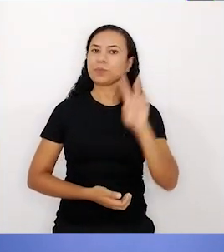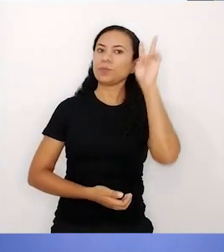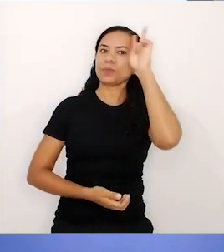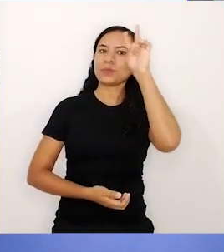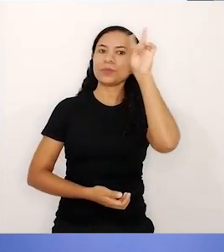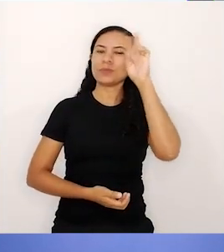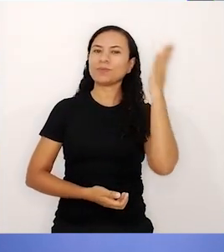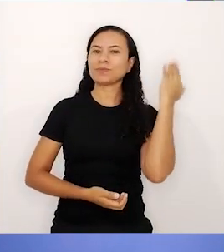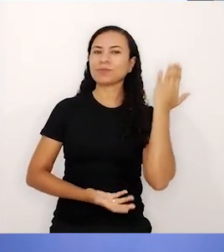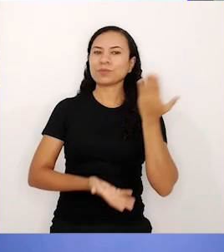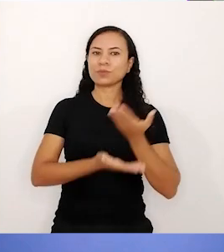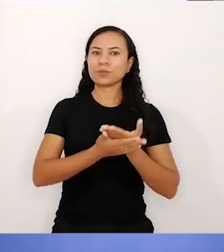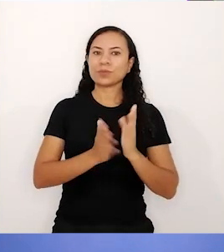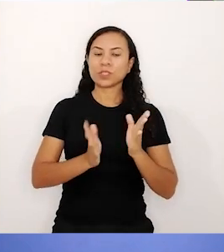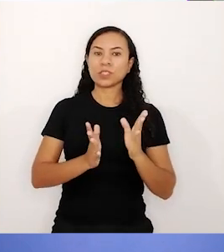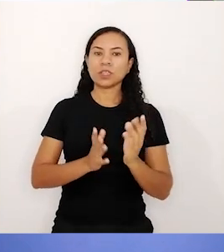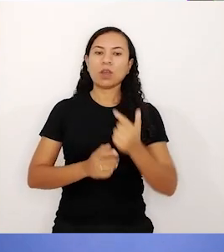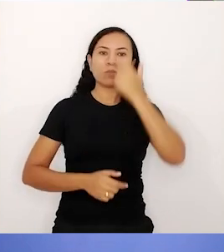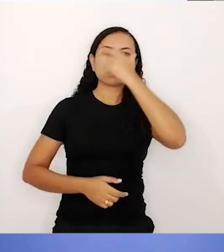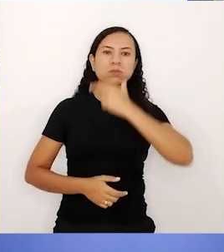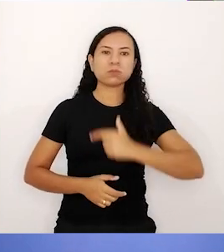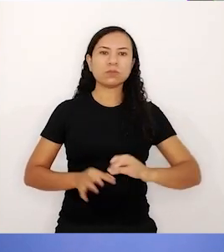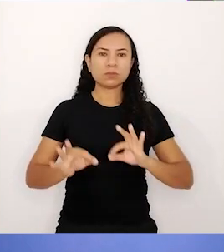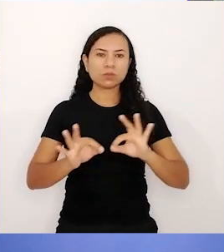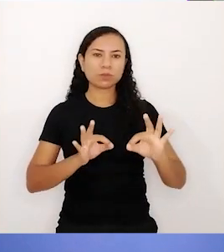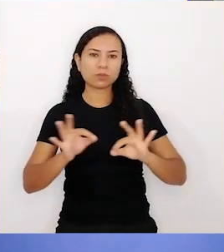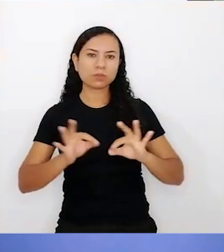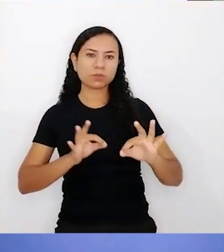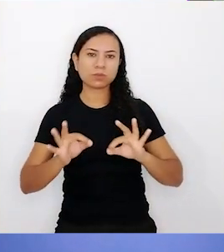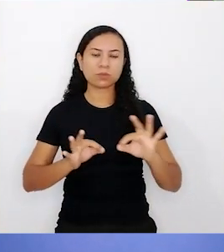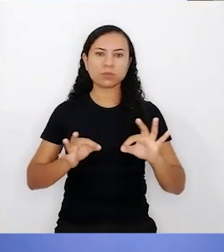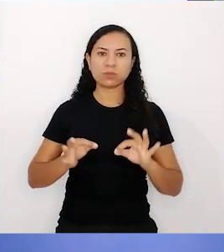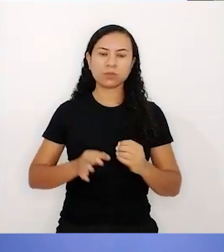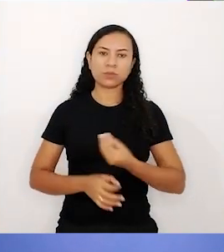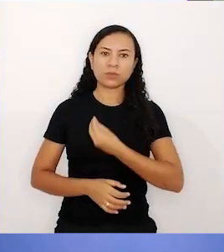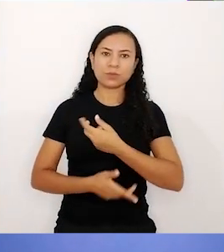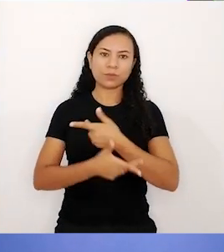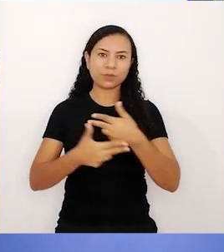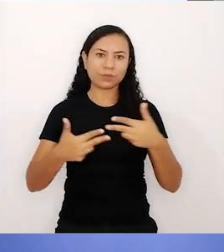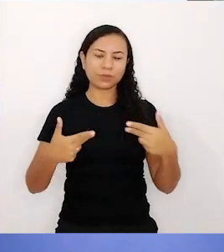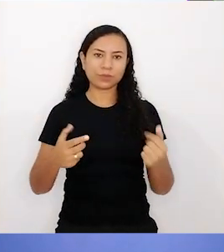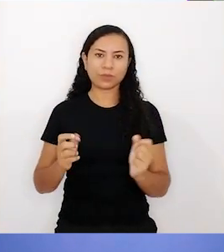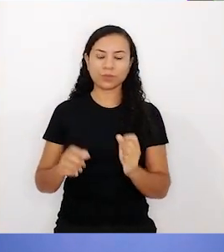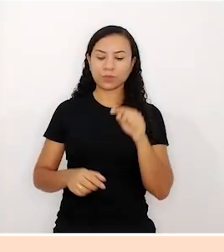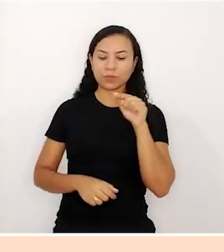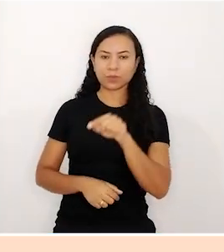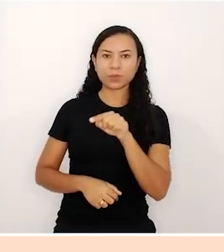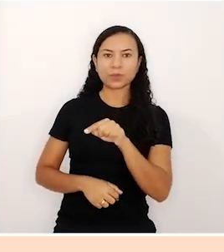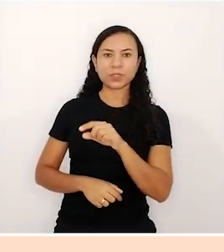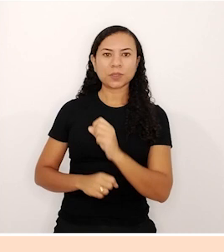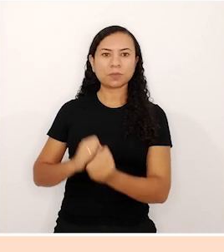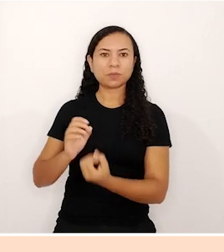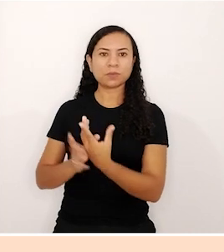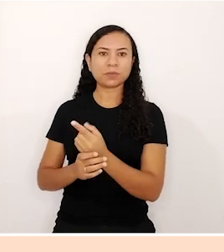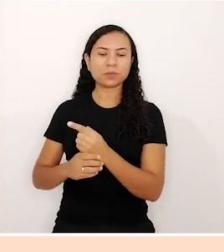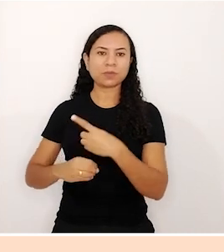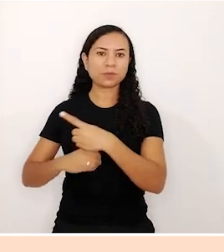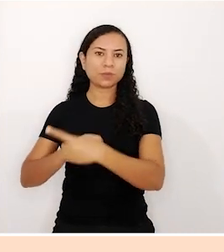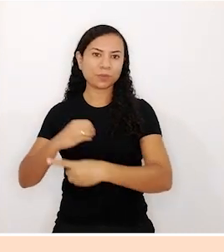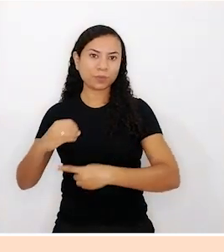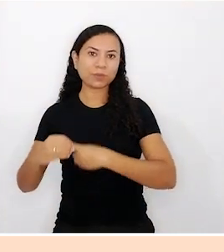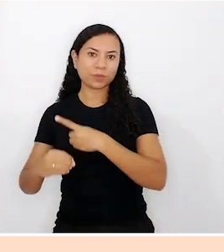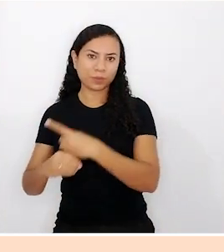Relembrando então os níveis de organização dos seres vivos. Como também somos matéria,